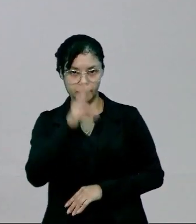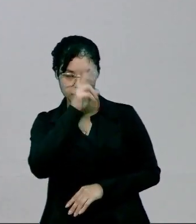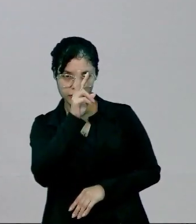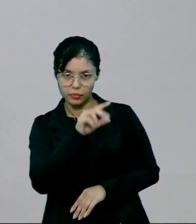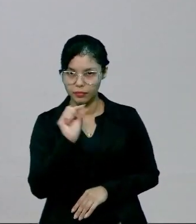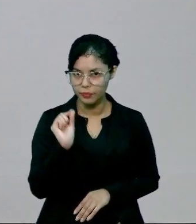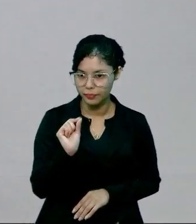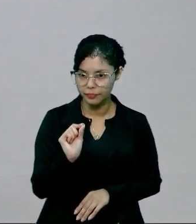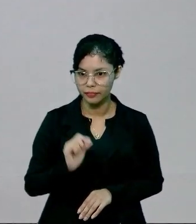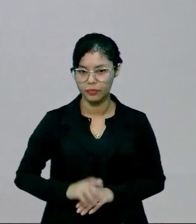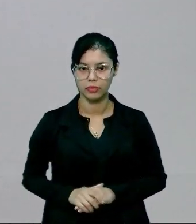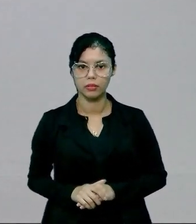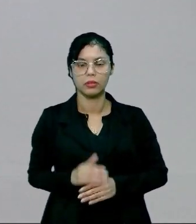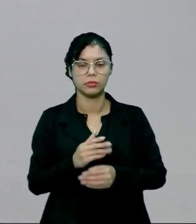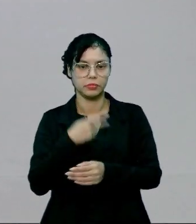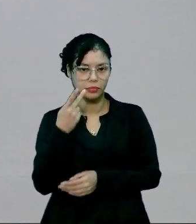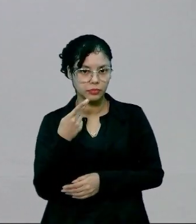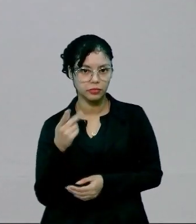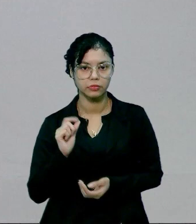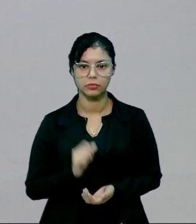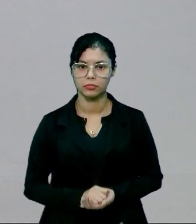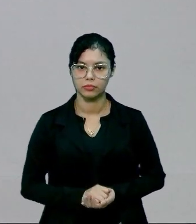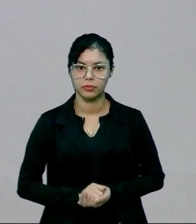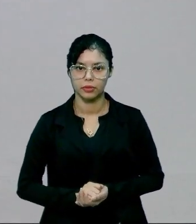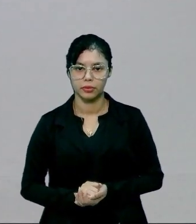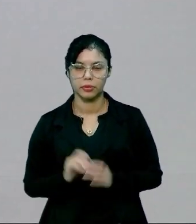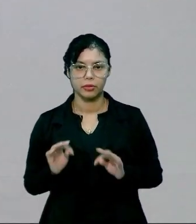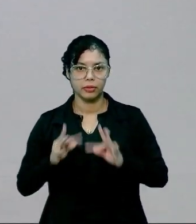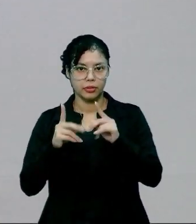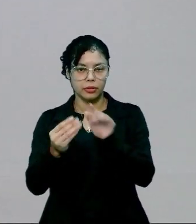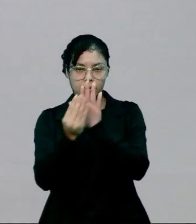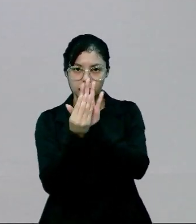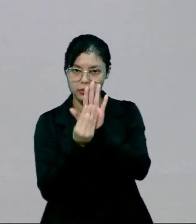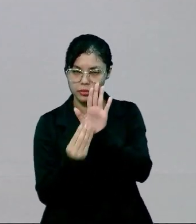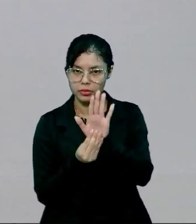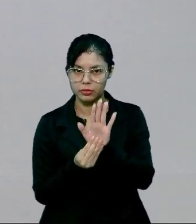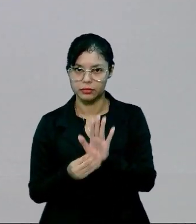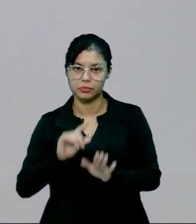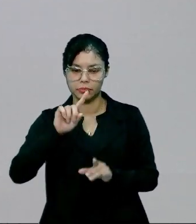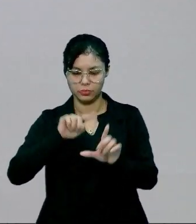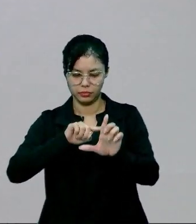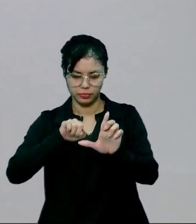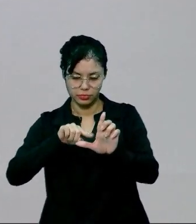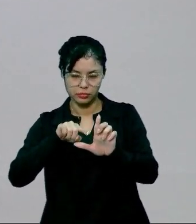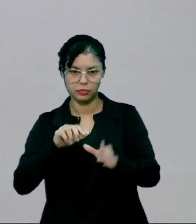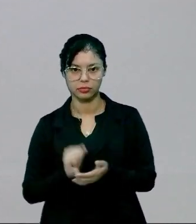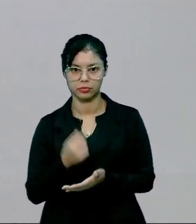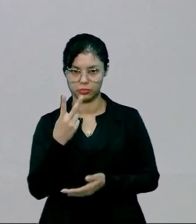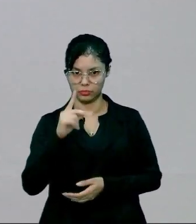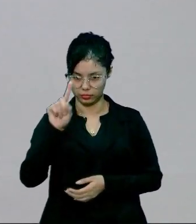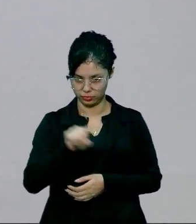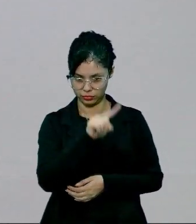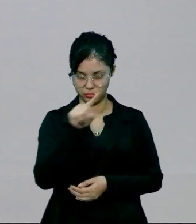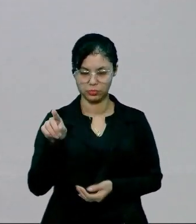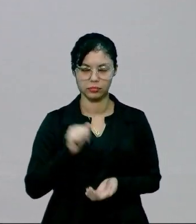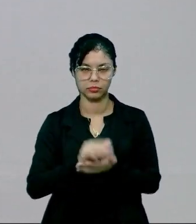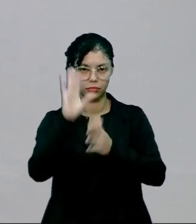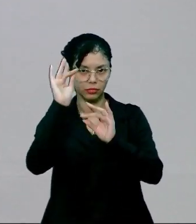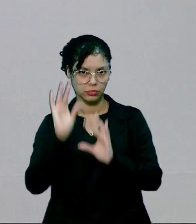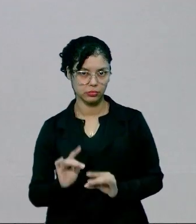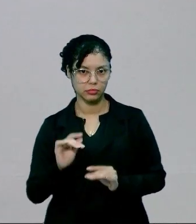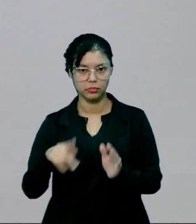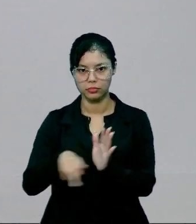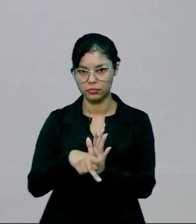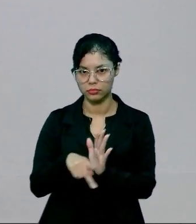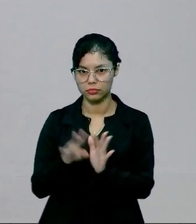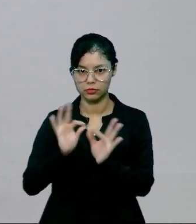Lembra que no enunciado ele fala todos os dados do alfa, 2α, cada um na sua medida